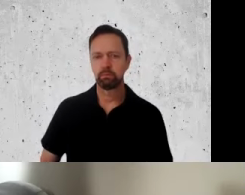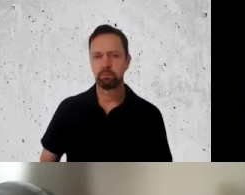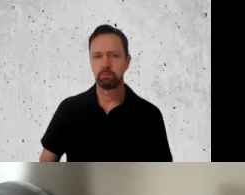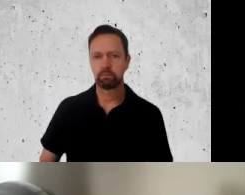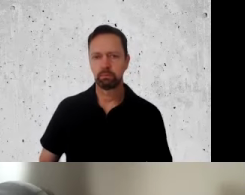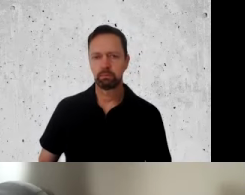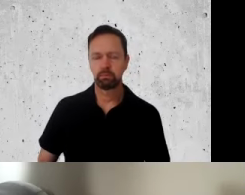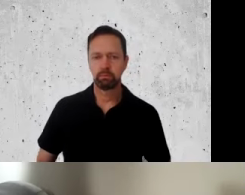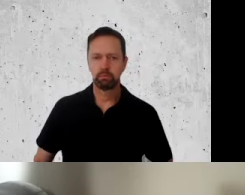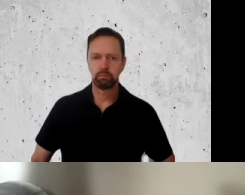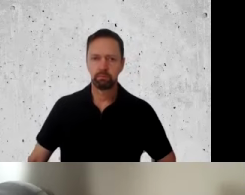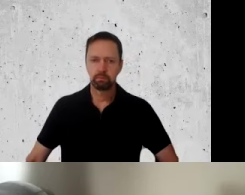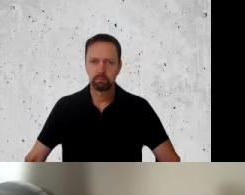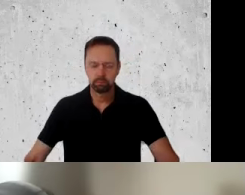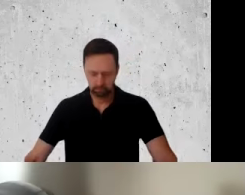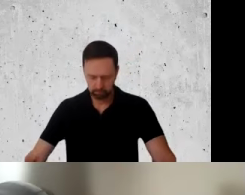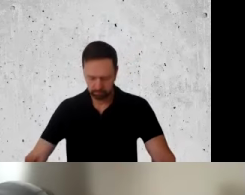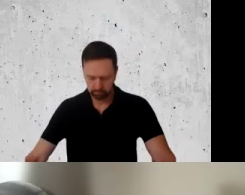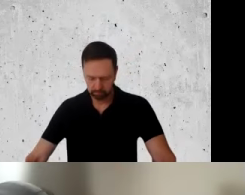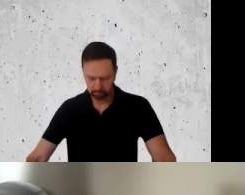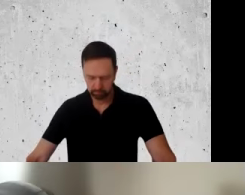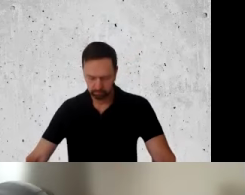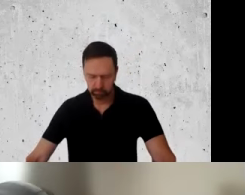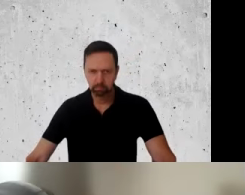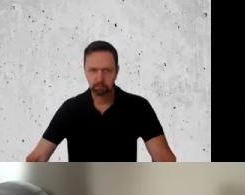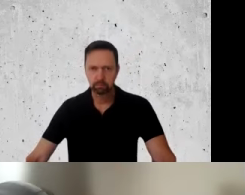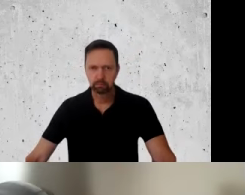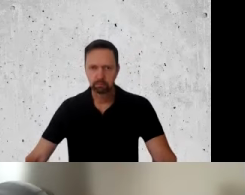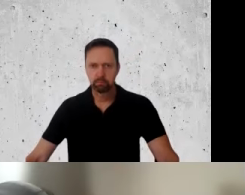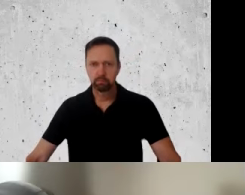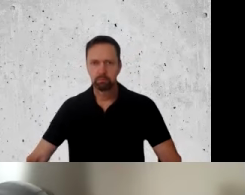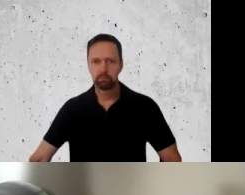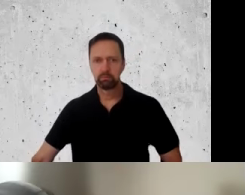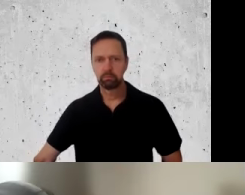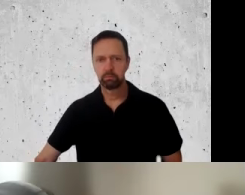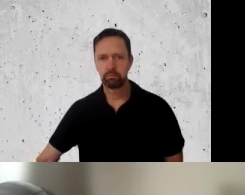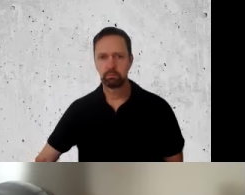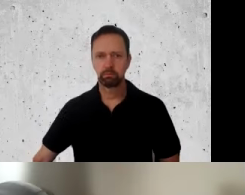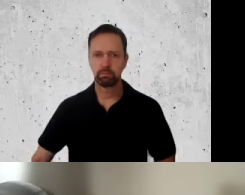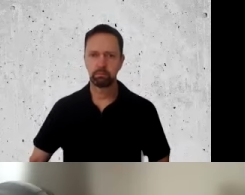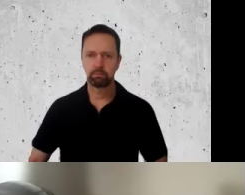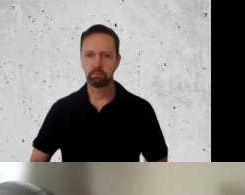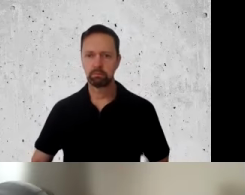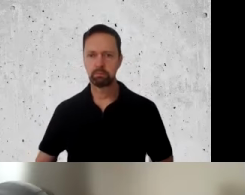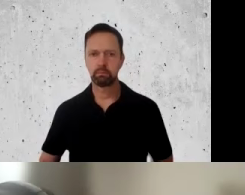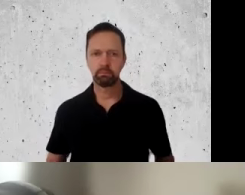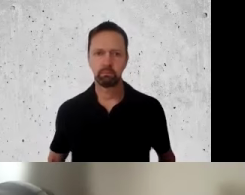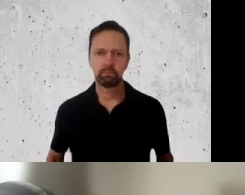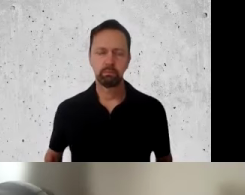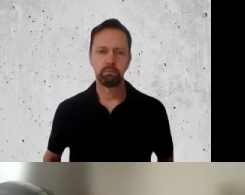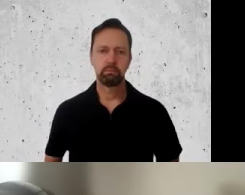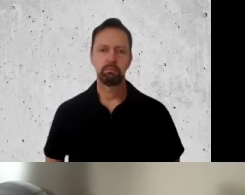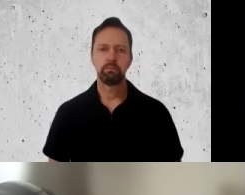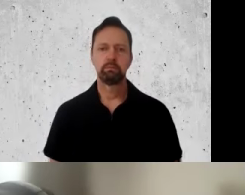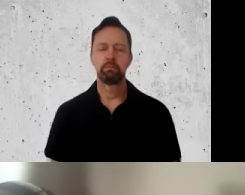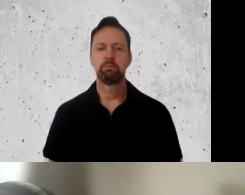rodapé que eles falam que eles trataram isso, que na verdade, no paper todo está escrito municípios, eu citei municípios, mas na verdade não é municípios, eles pegam